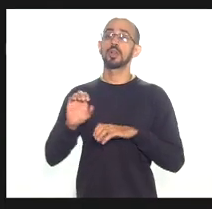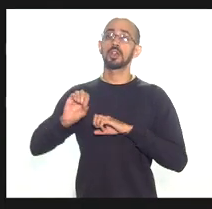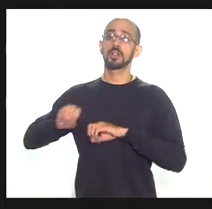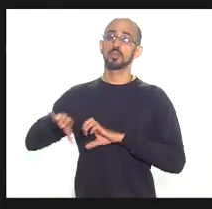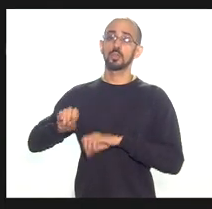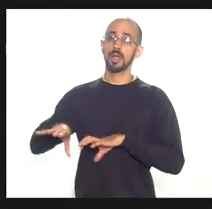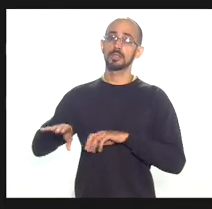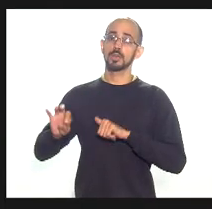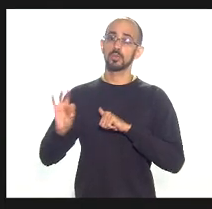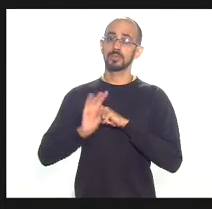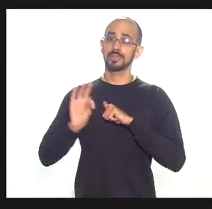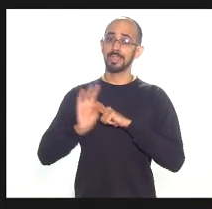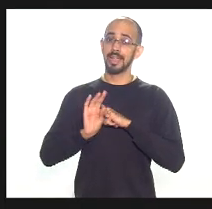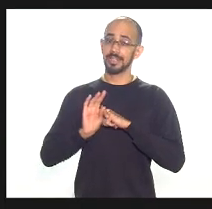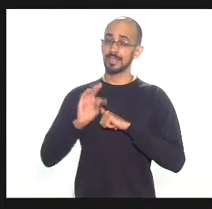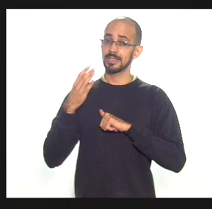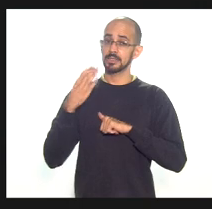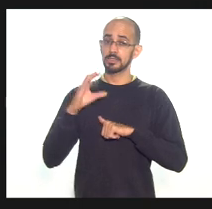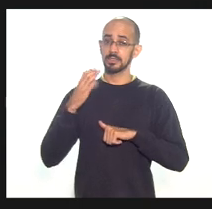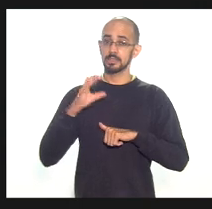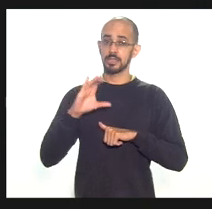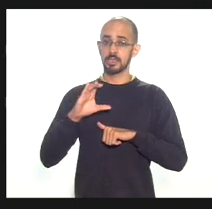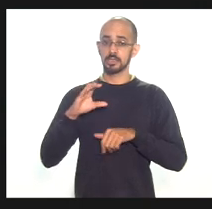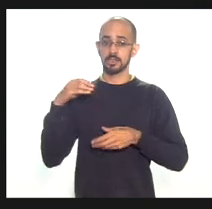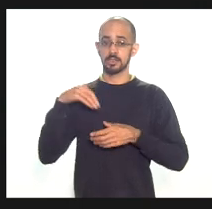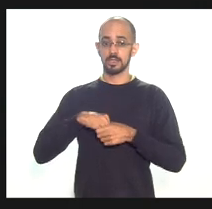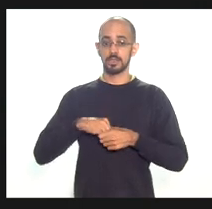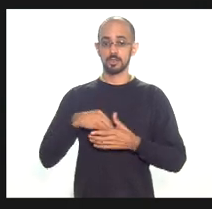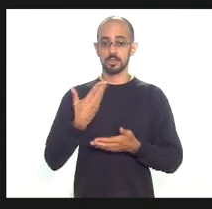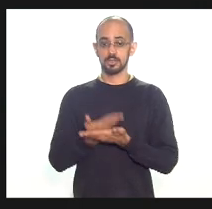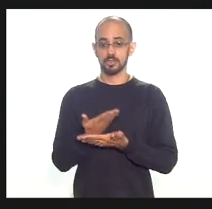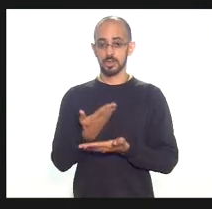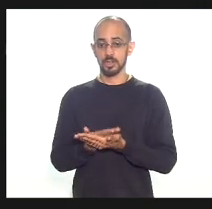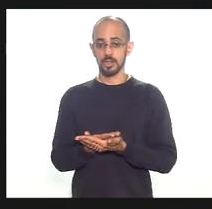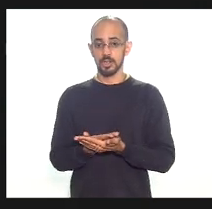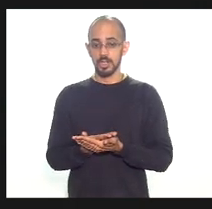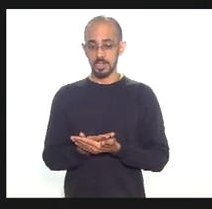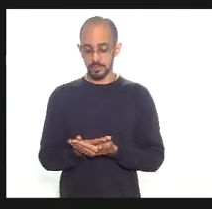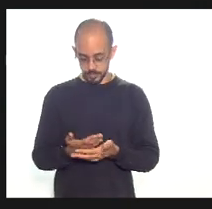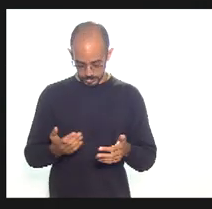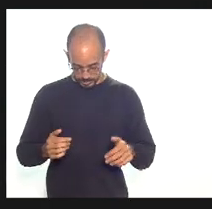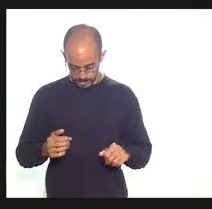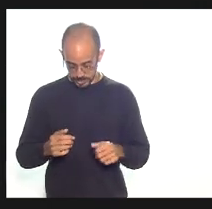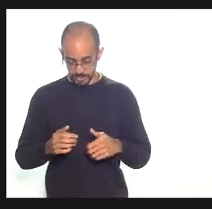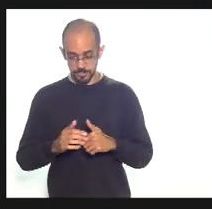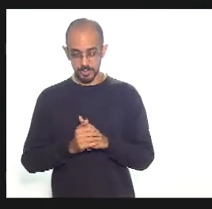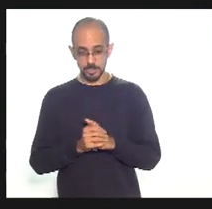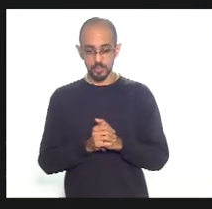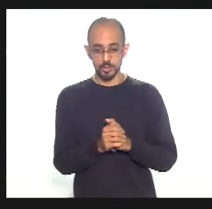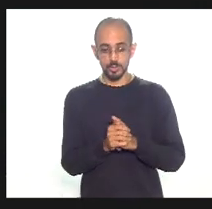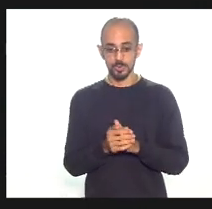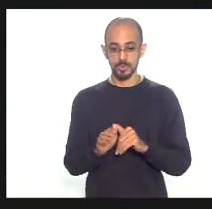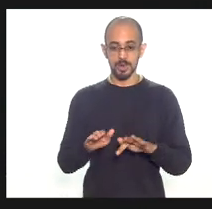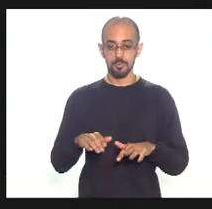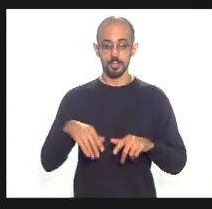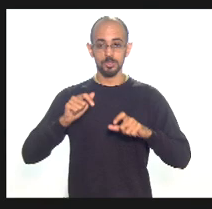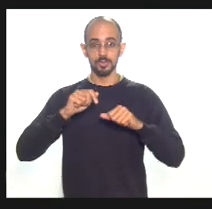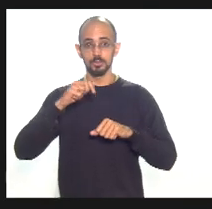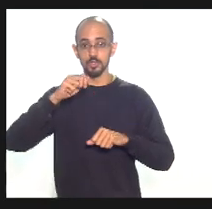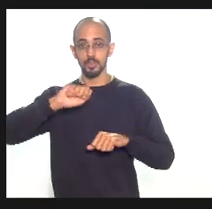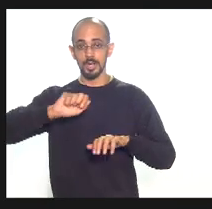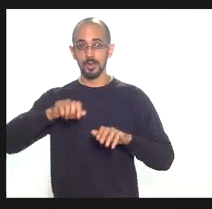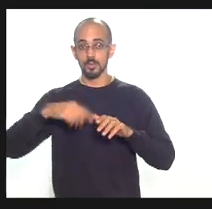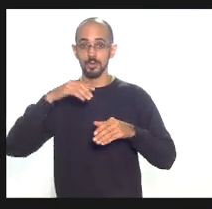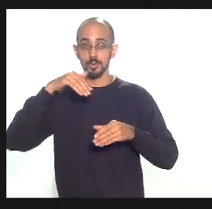técnica e ciência dentro das nossas escolas para eles votarem os deputados que vocês